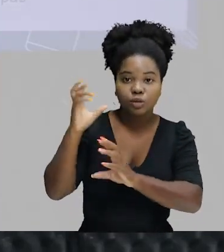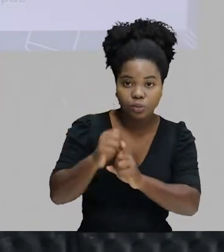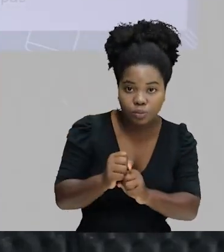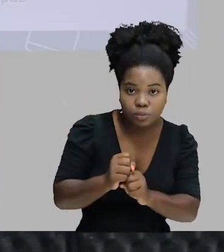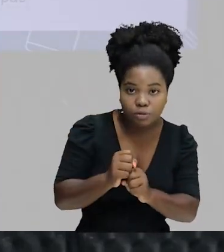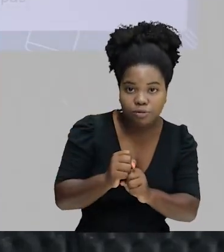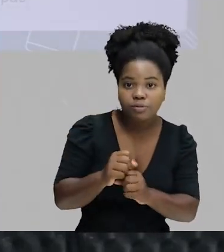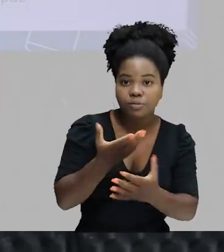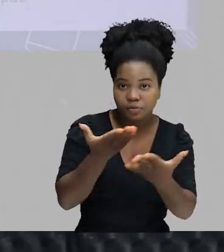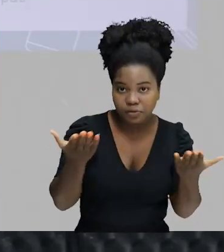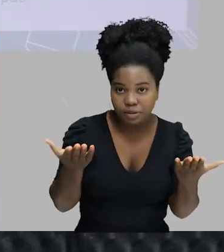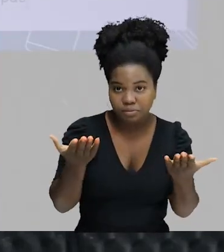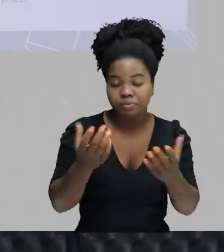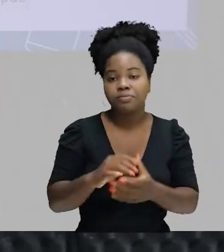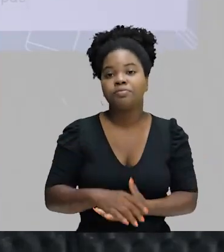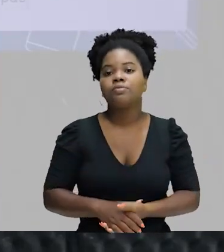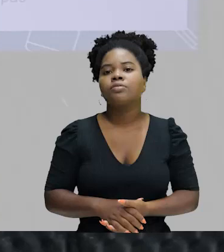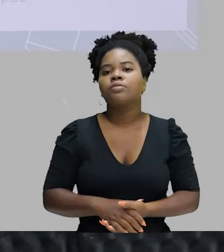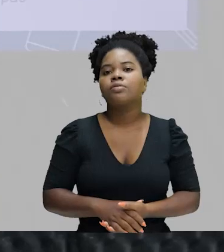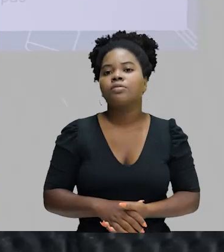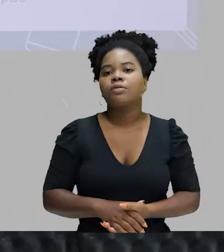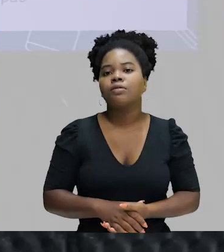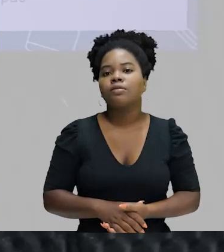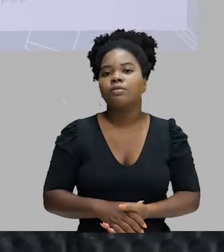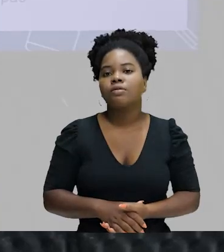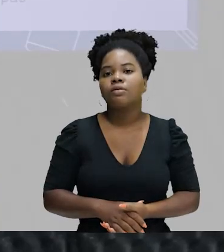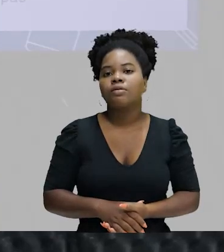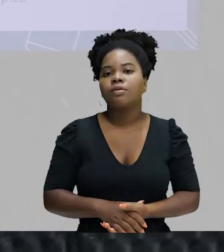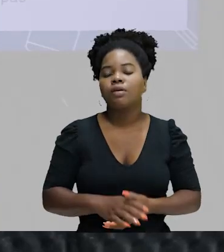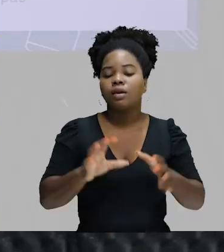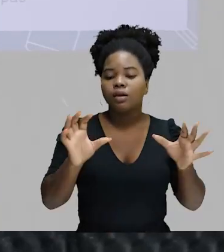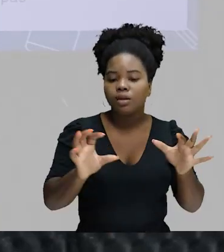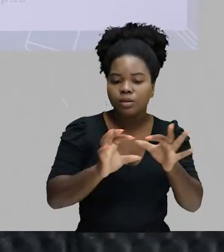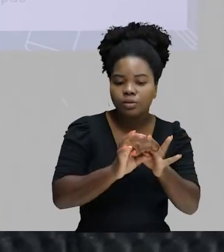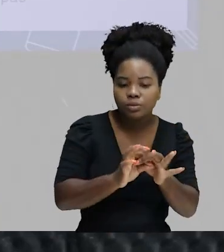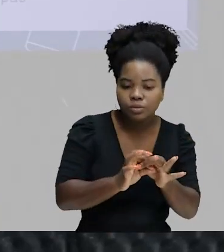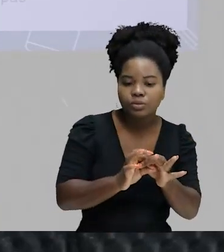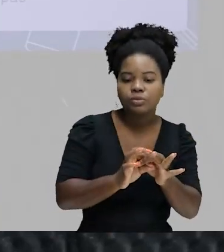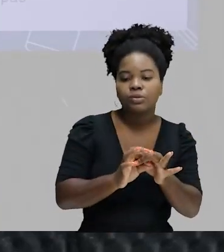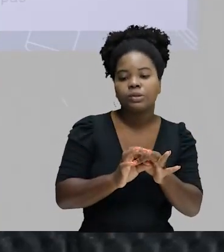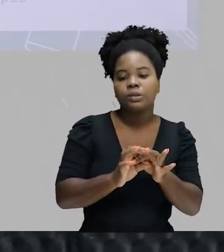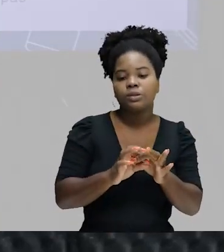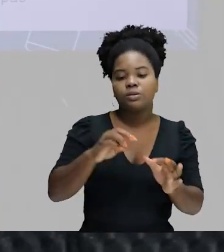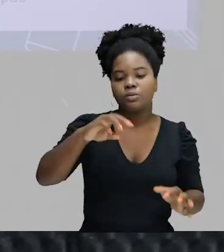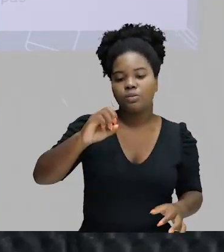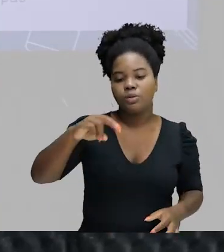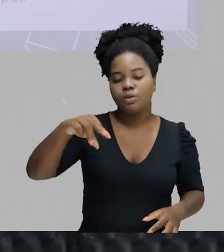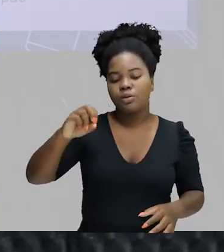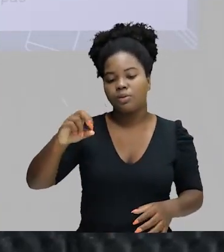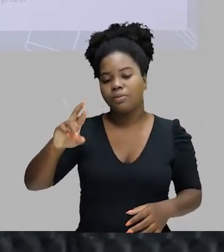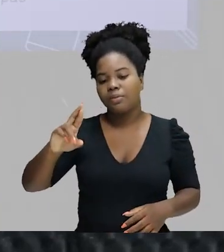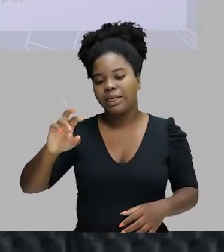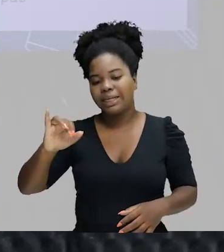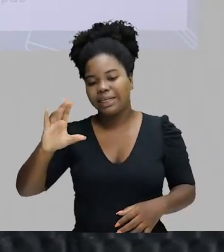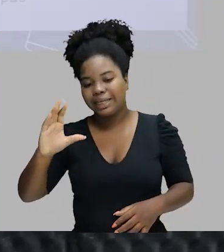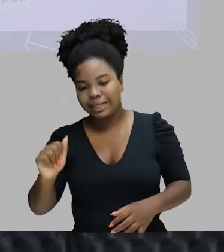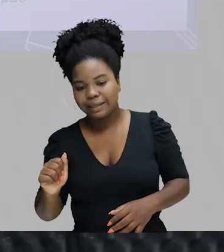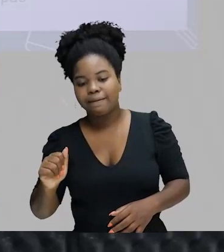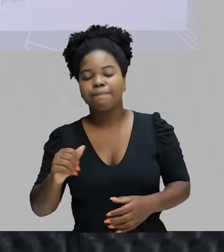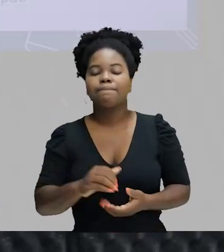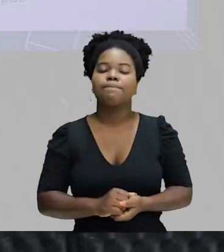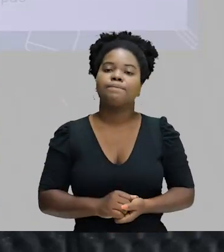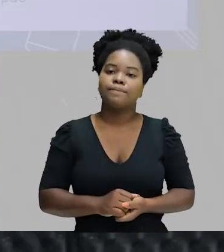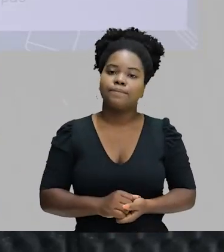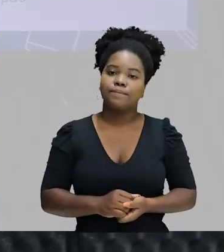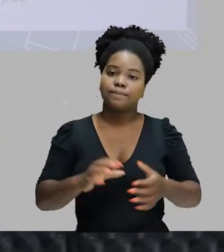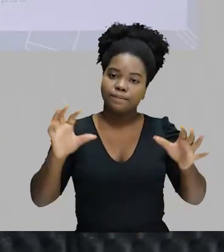aqui no final, só recordando. Os polímeros é a união de unidades monoméricas. Então, quando a gente